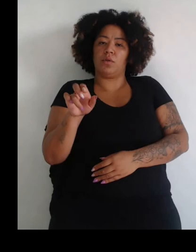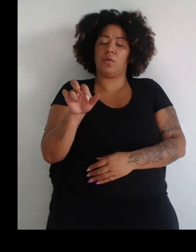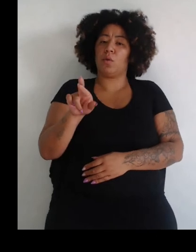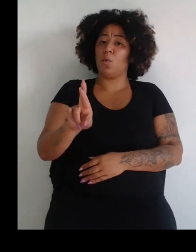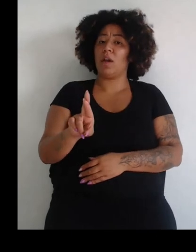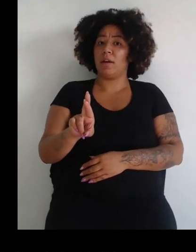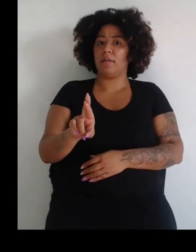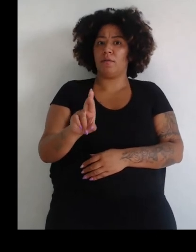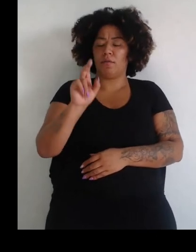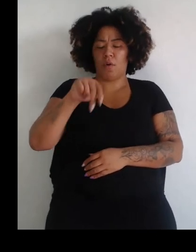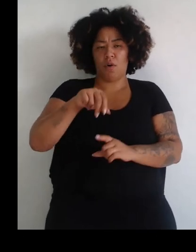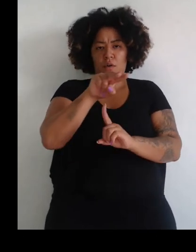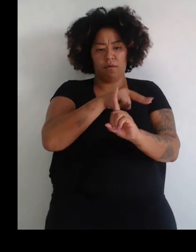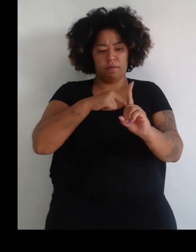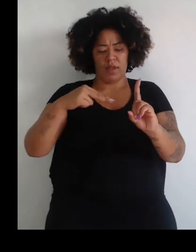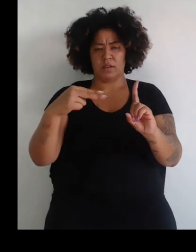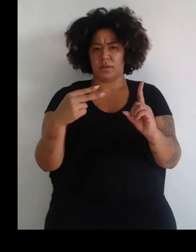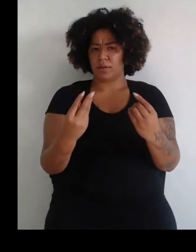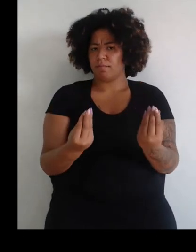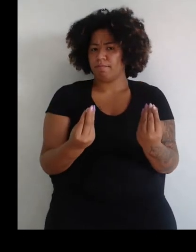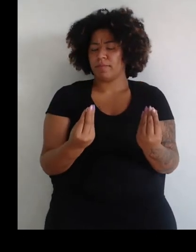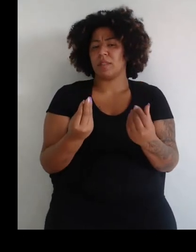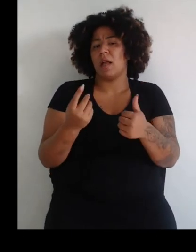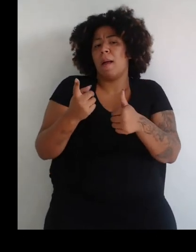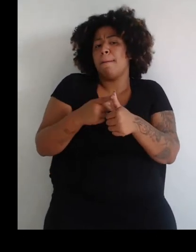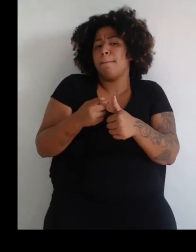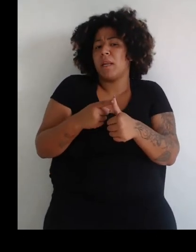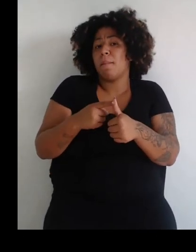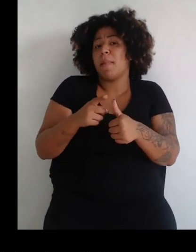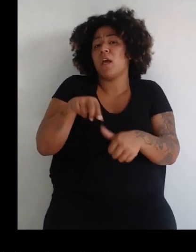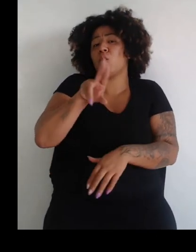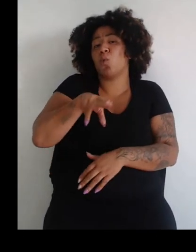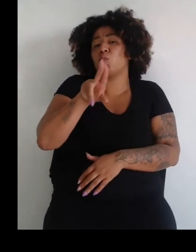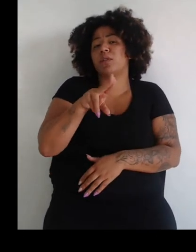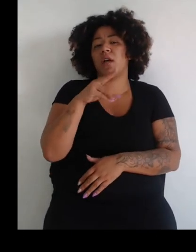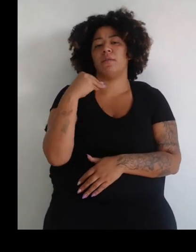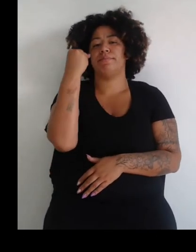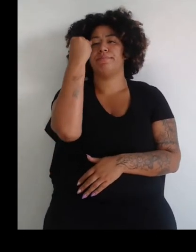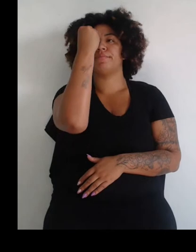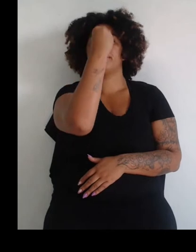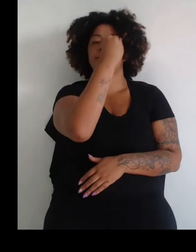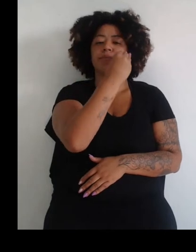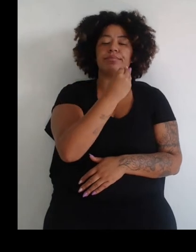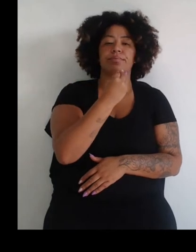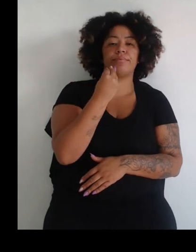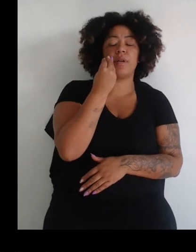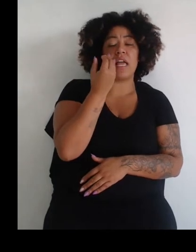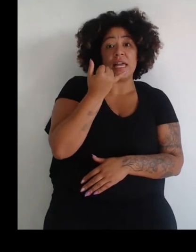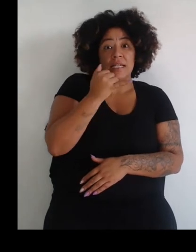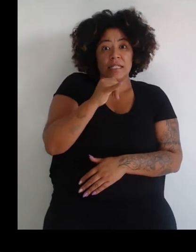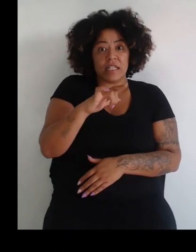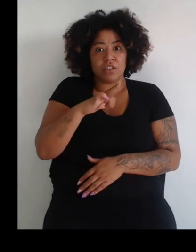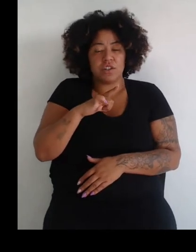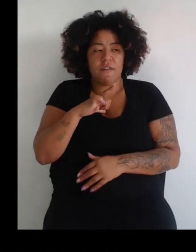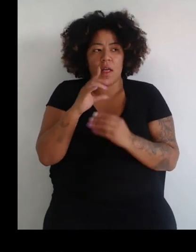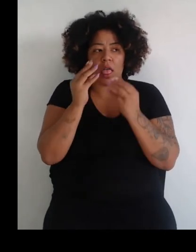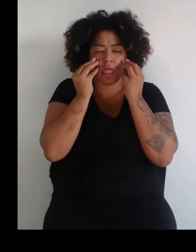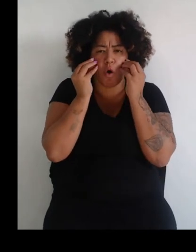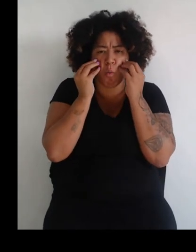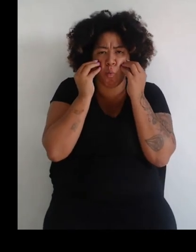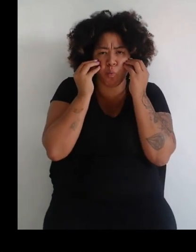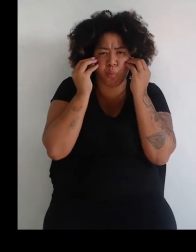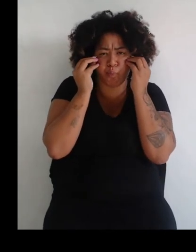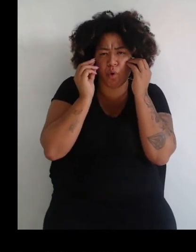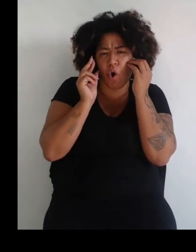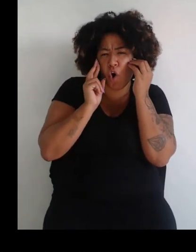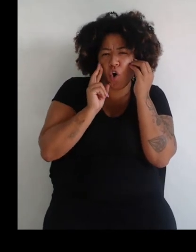bem primeiro com a presença de cosméticos no rosto de homens se houvesse um pouco de Rouge na bochecha ou